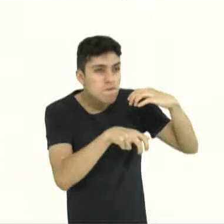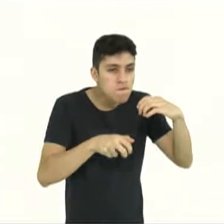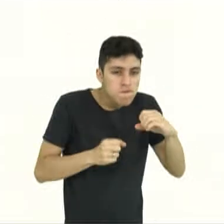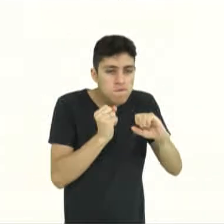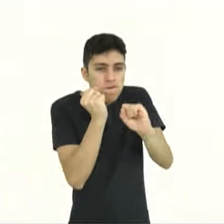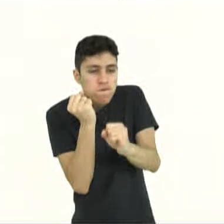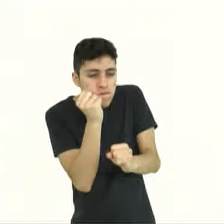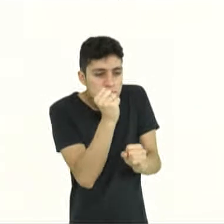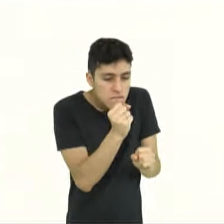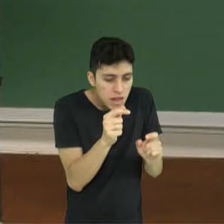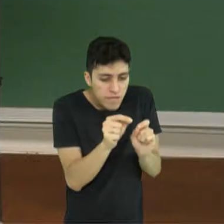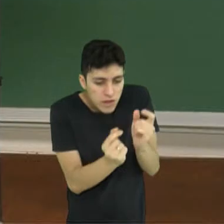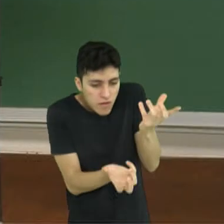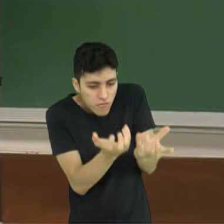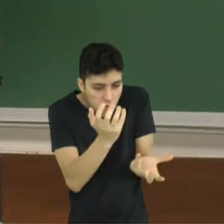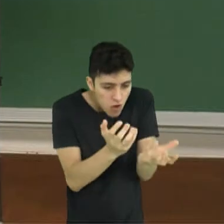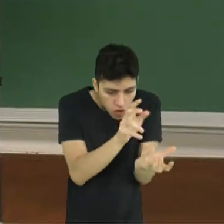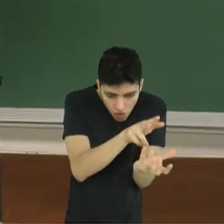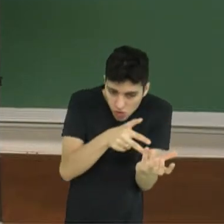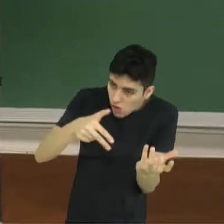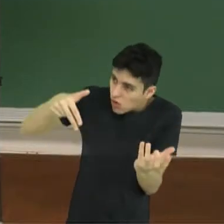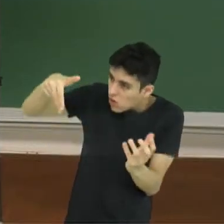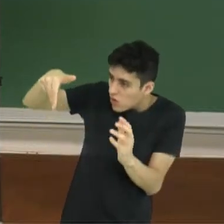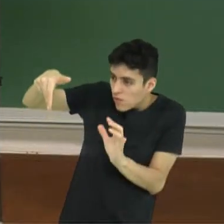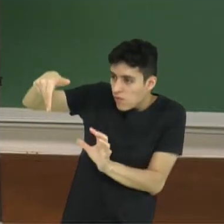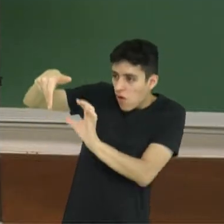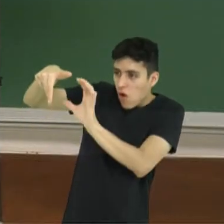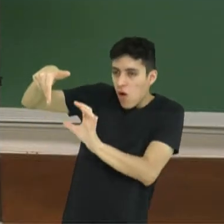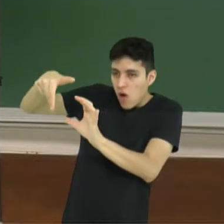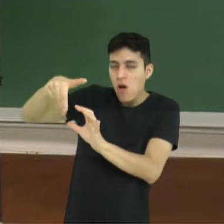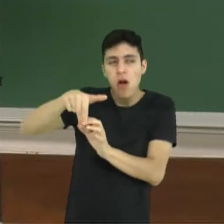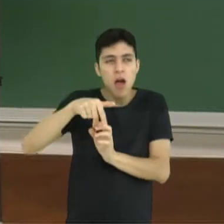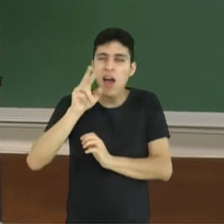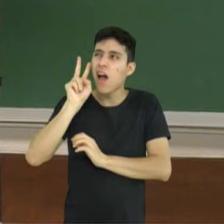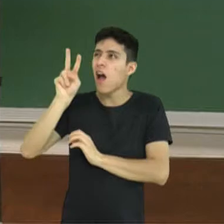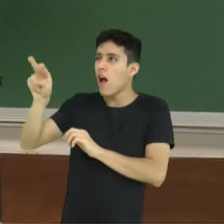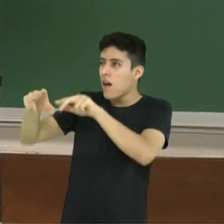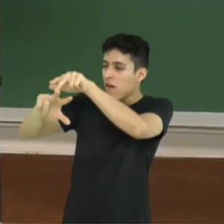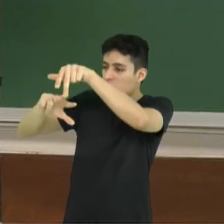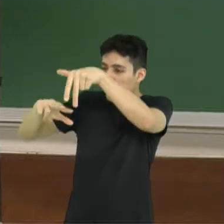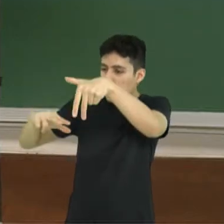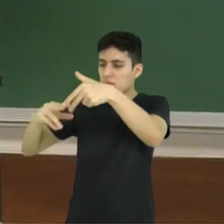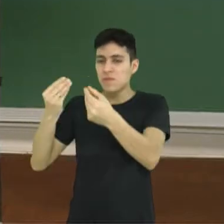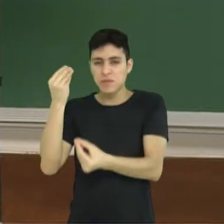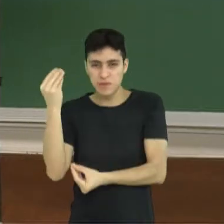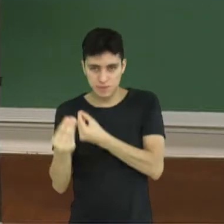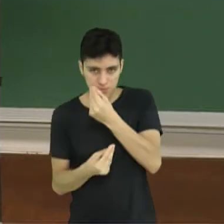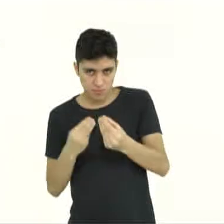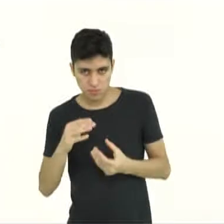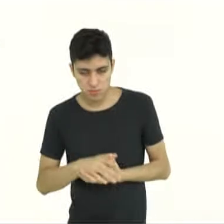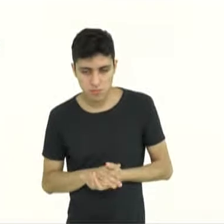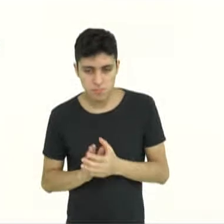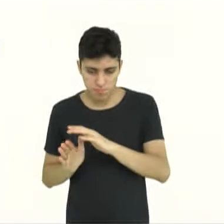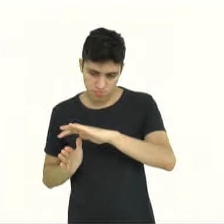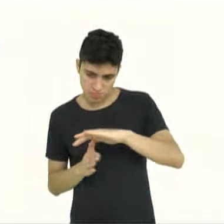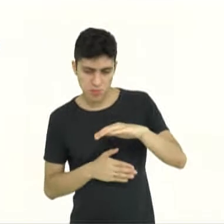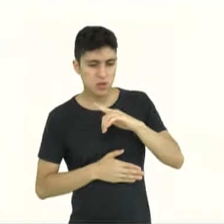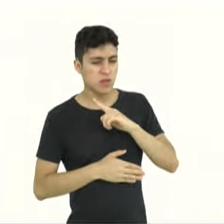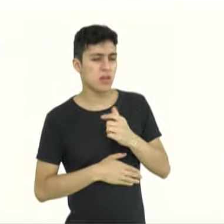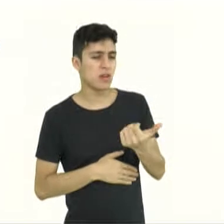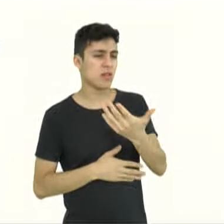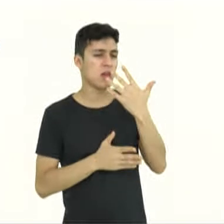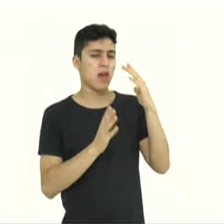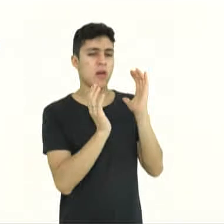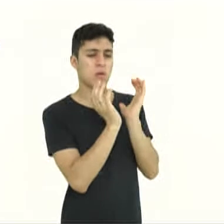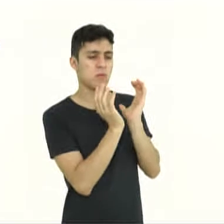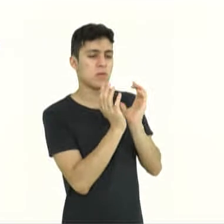realizavam sombras com o fogo, né? Como eu já falei hoje aqui. Bem bacana. Atualmente, diversos grupos desenvolvem pesquisa do